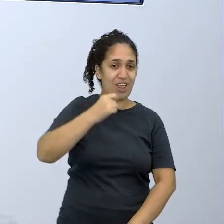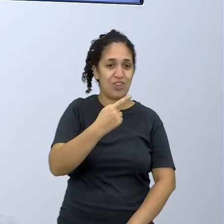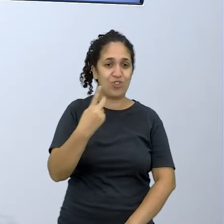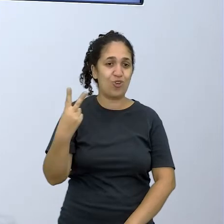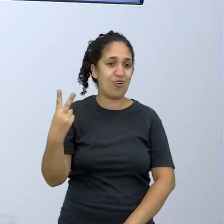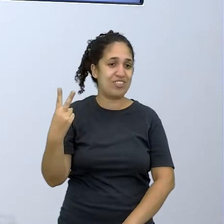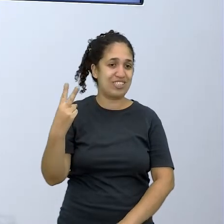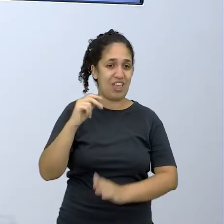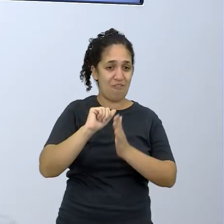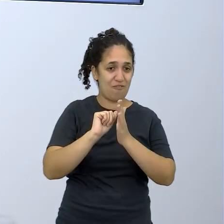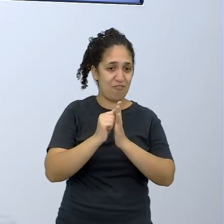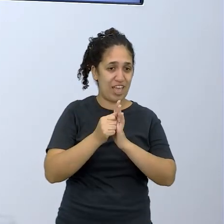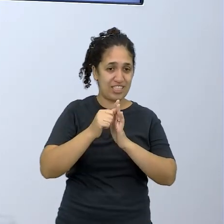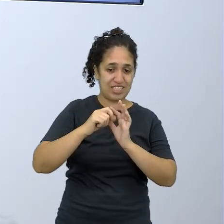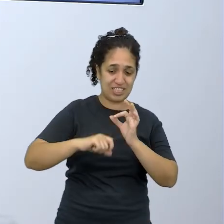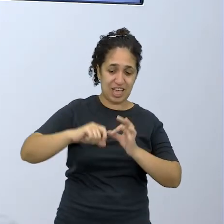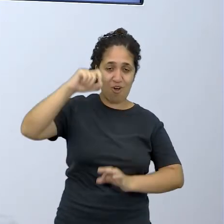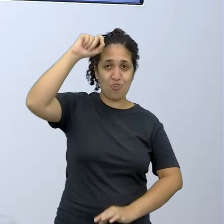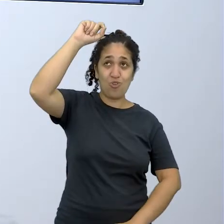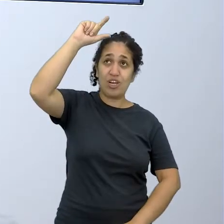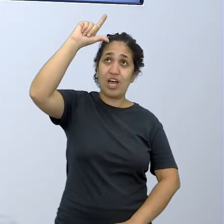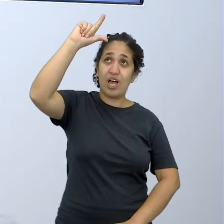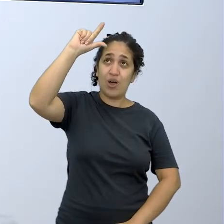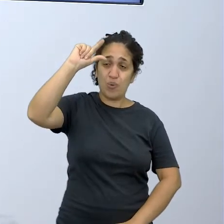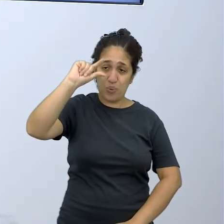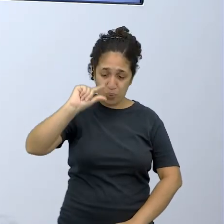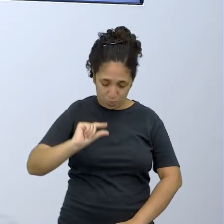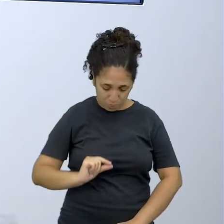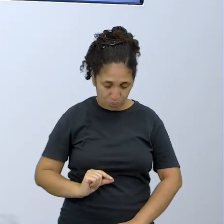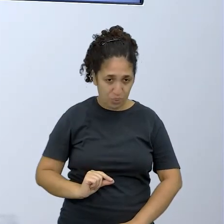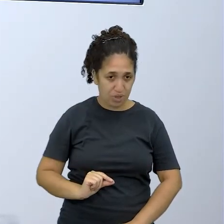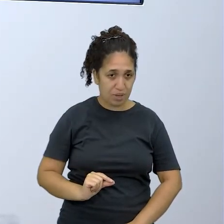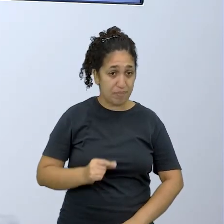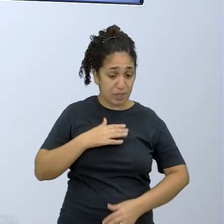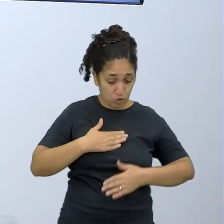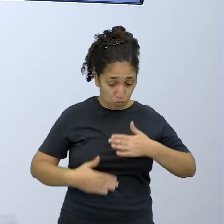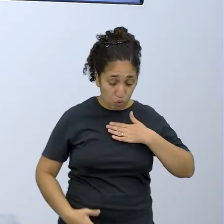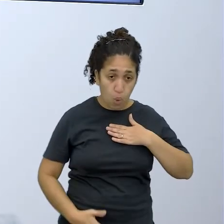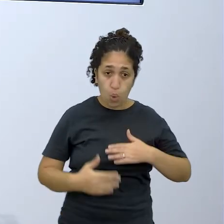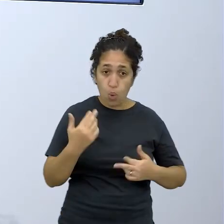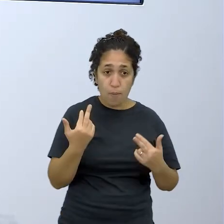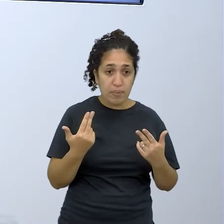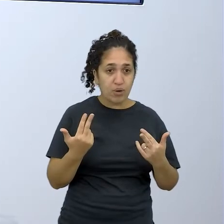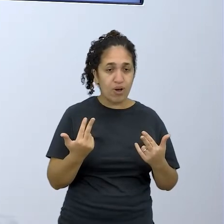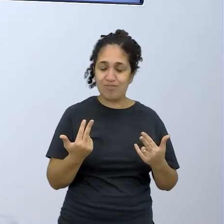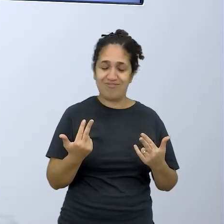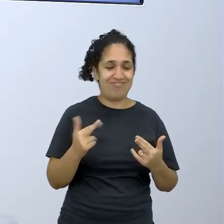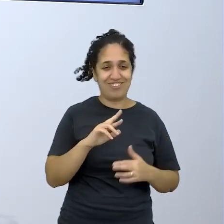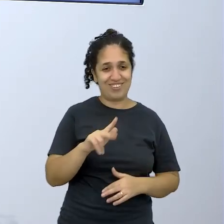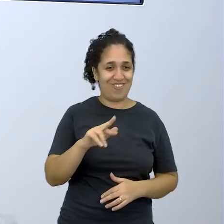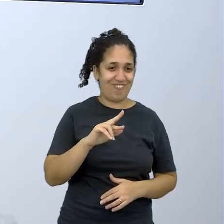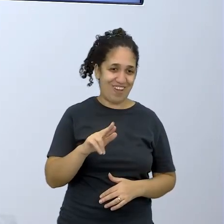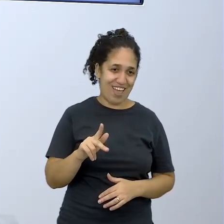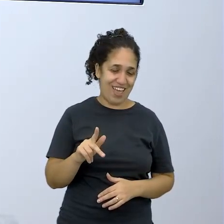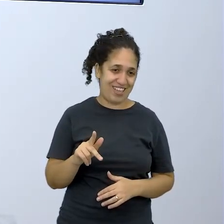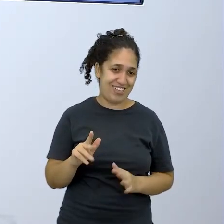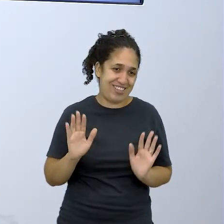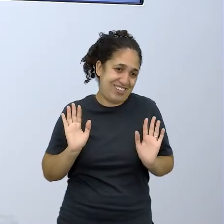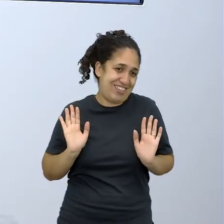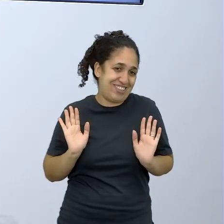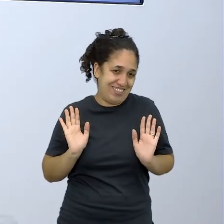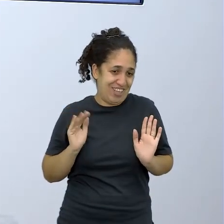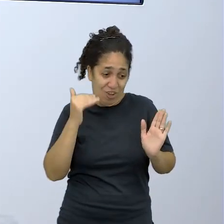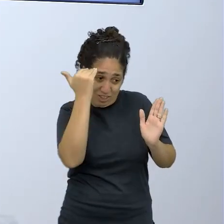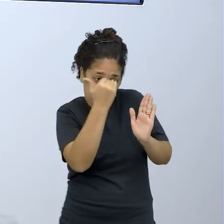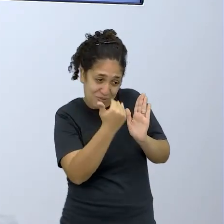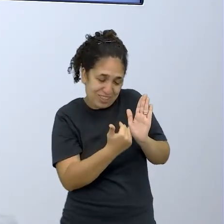a altura reduzida, não quer dizer que o volume da pessoa reduziu. Agora, se eu obedecer esse critério, está tudo bem,